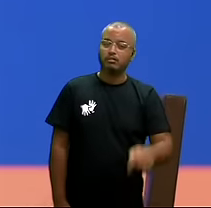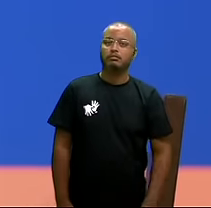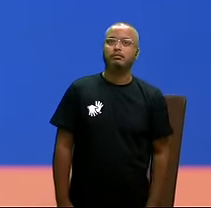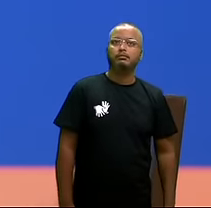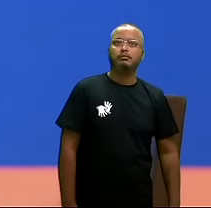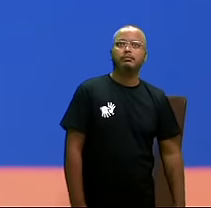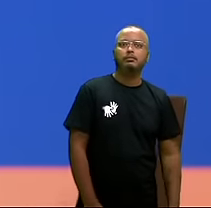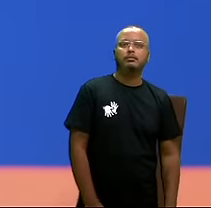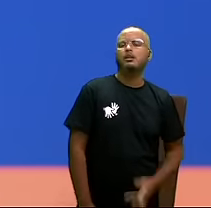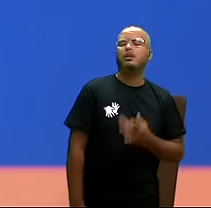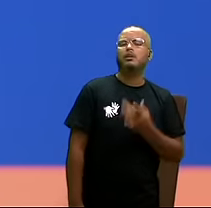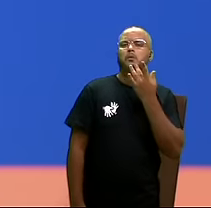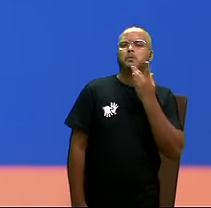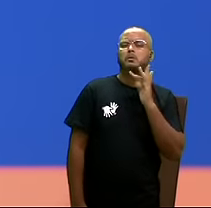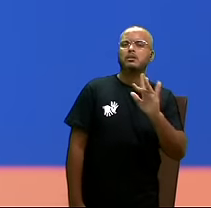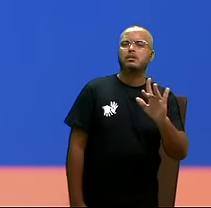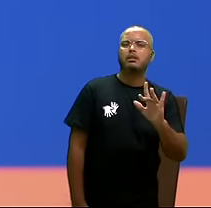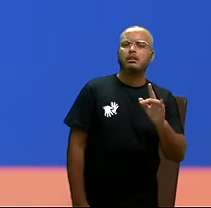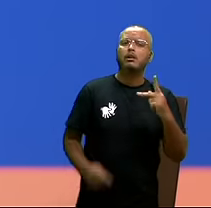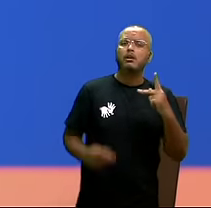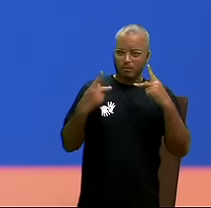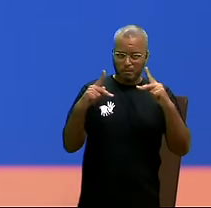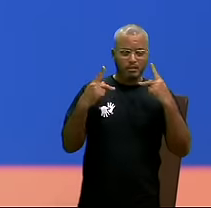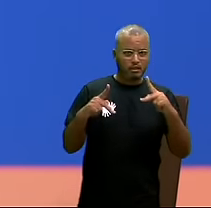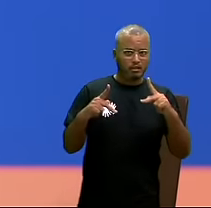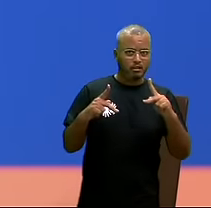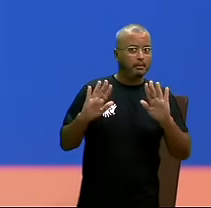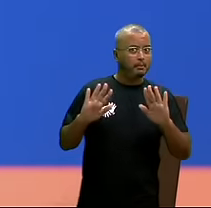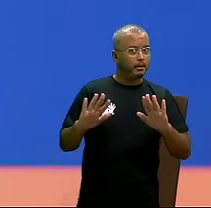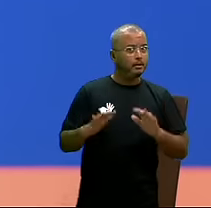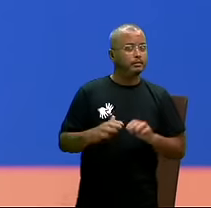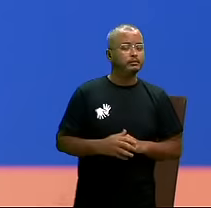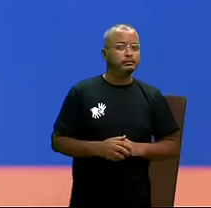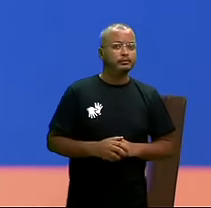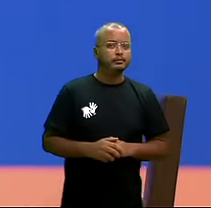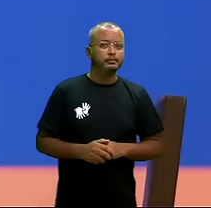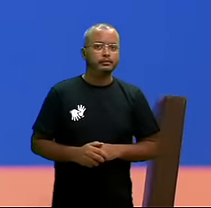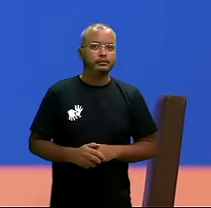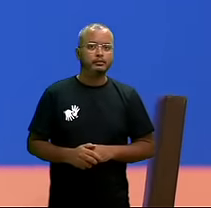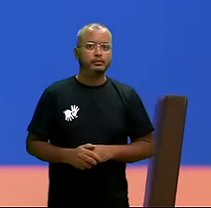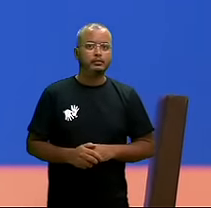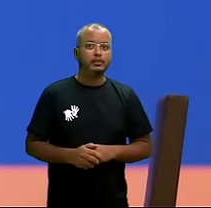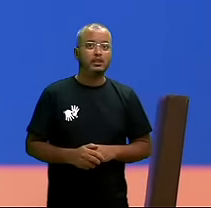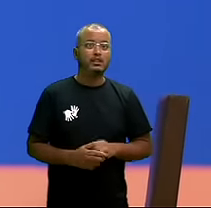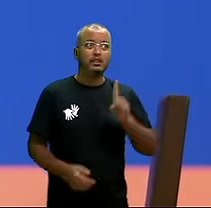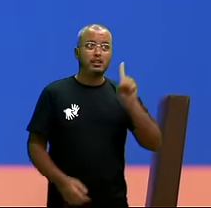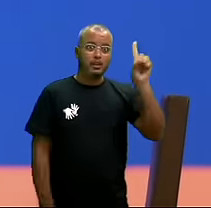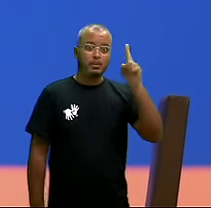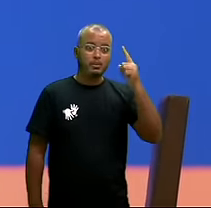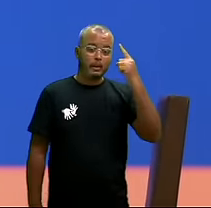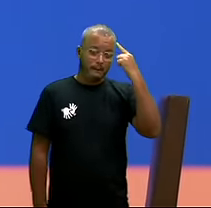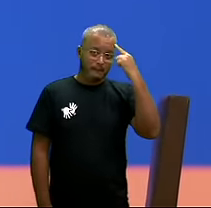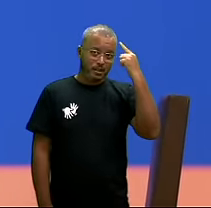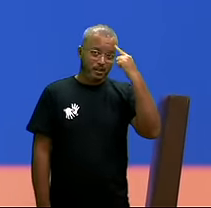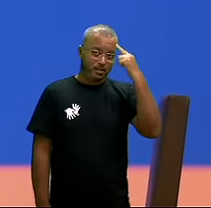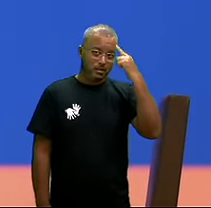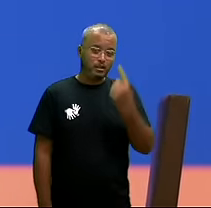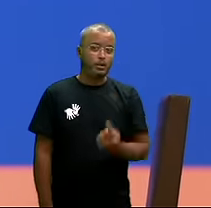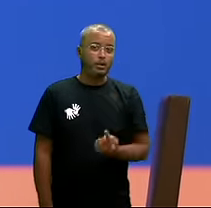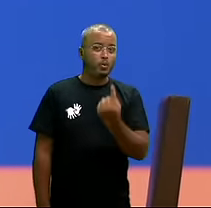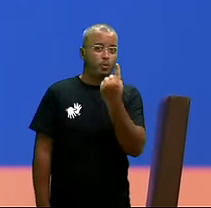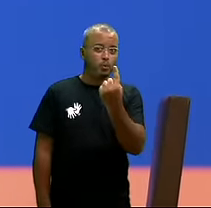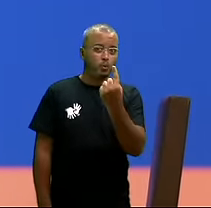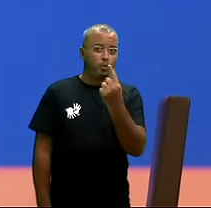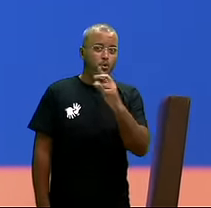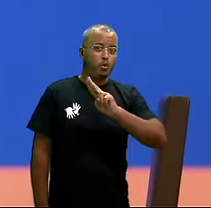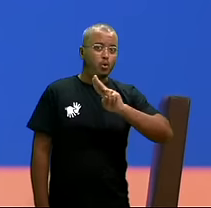Olha, eu não sei para quem que é isso, mas escuta o que eu vou dizendo. Pode ser para alguém. Não existe outro nome na mente de Deus. Ele só